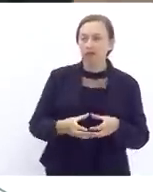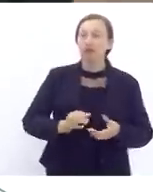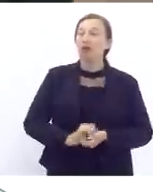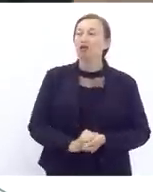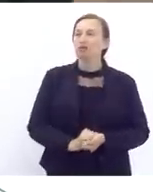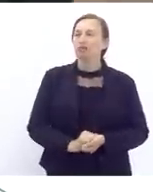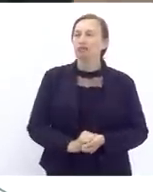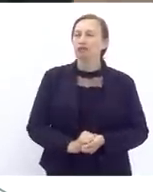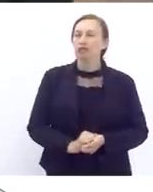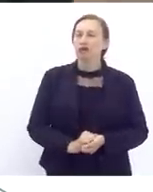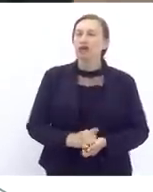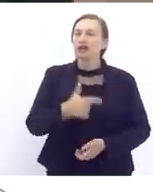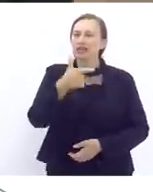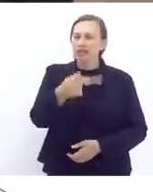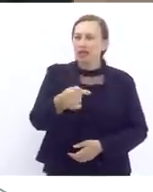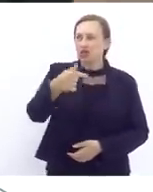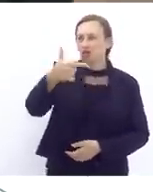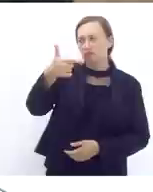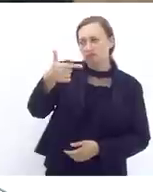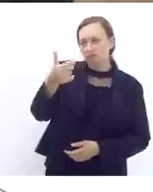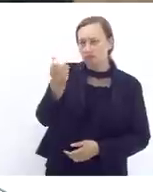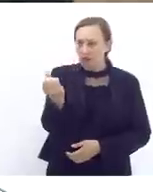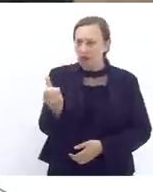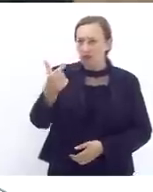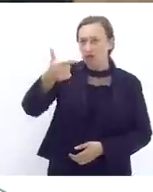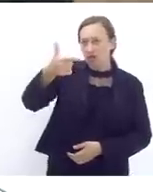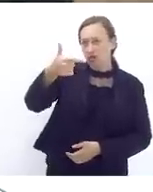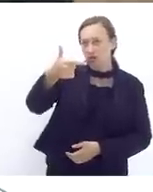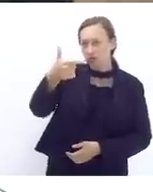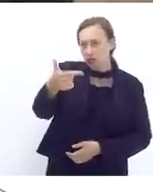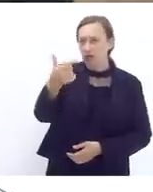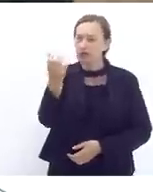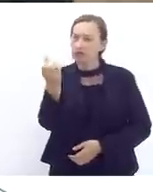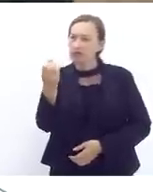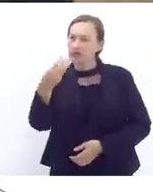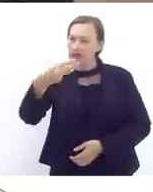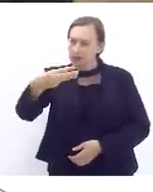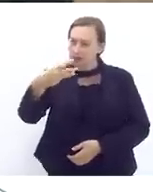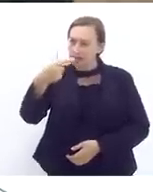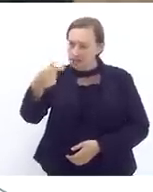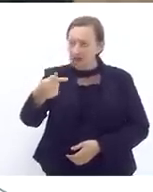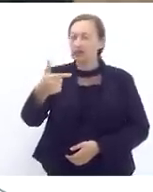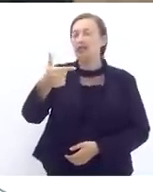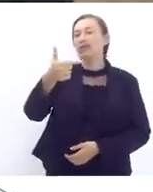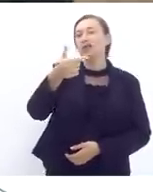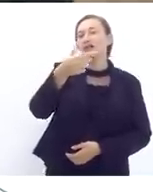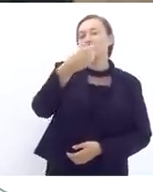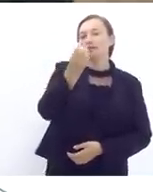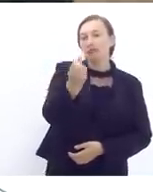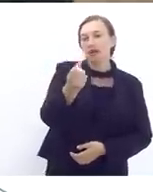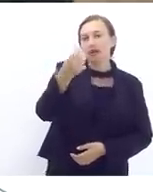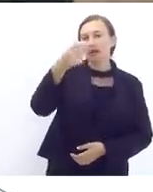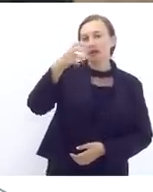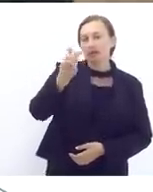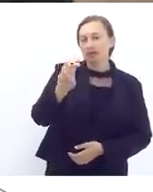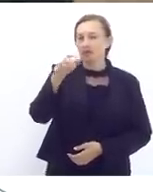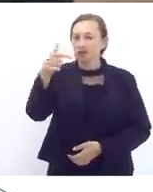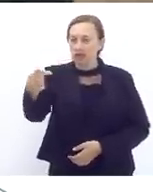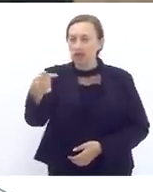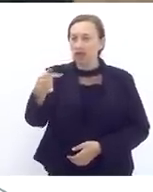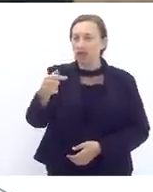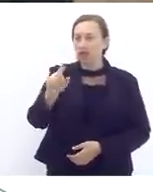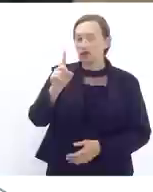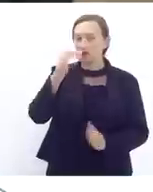nem a Lei 7627 762869537 elas estão sendo cumpridas através